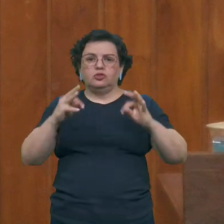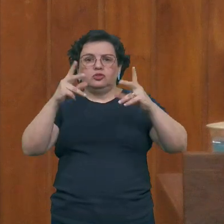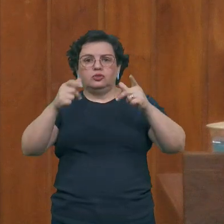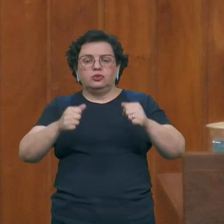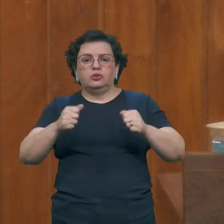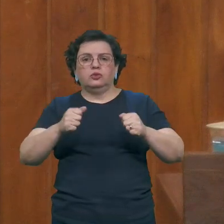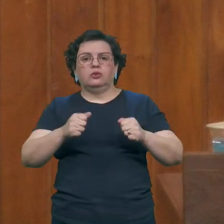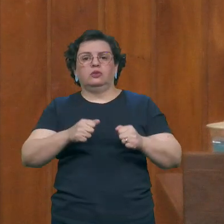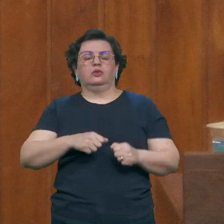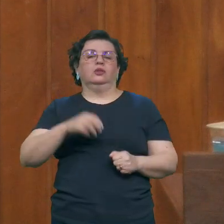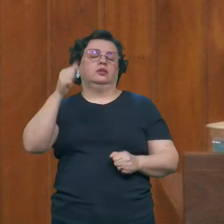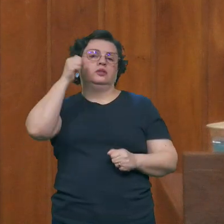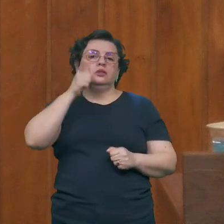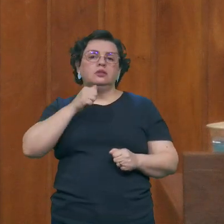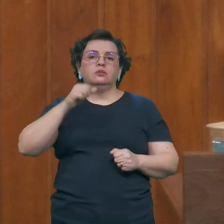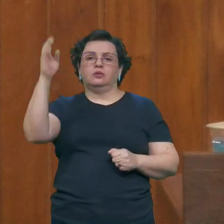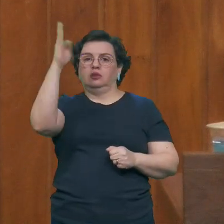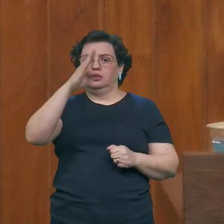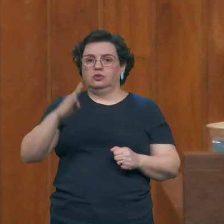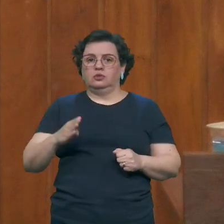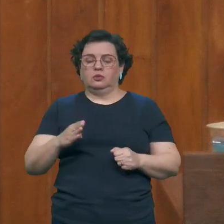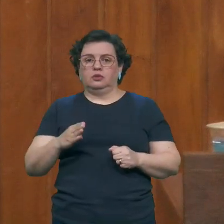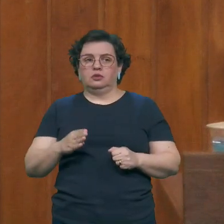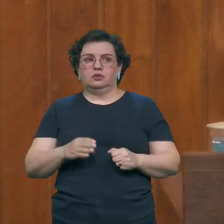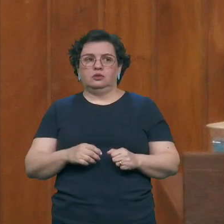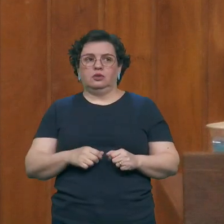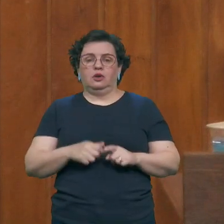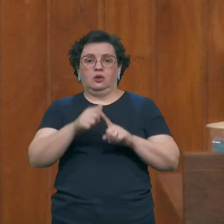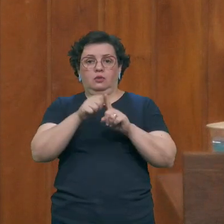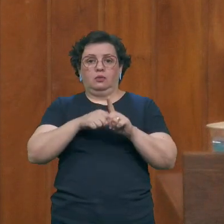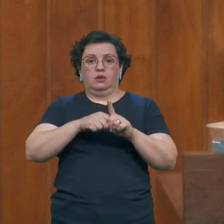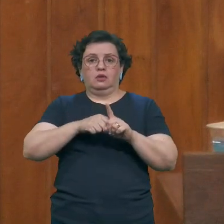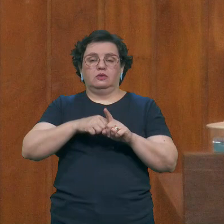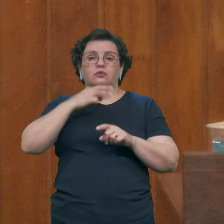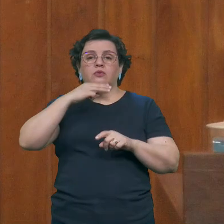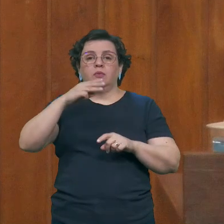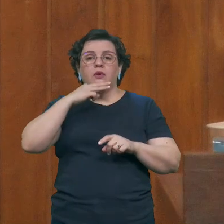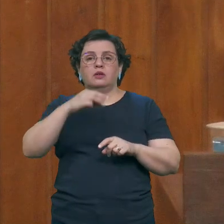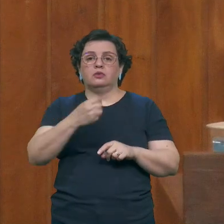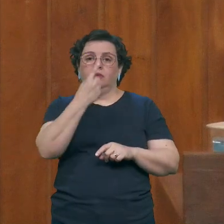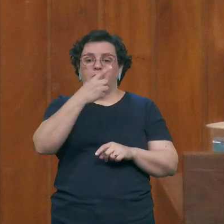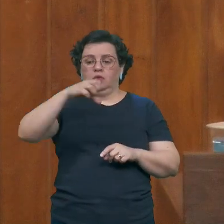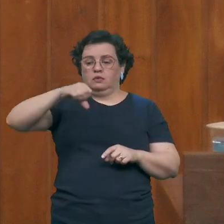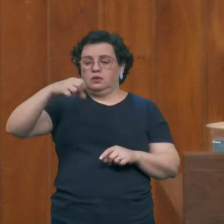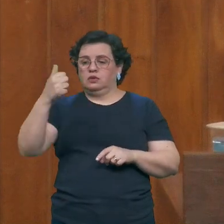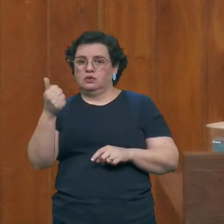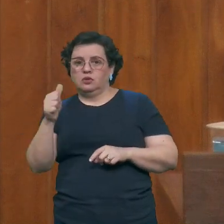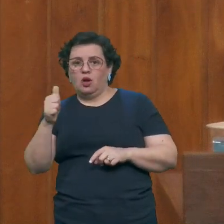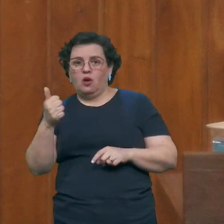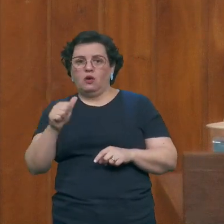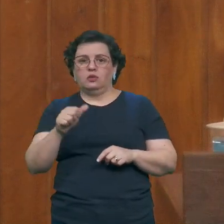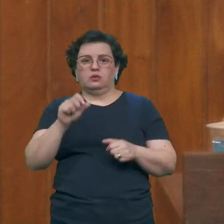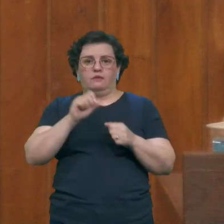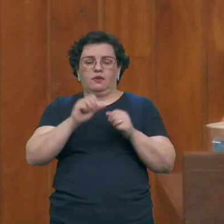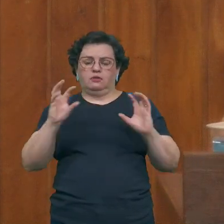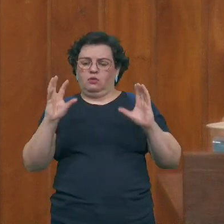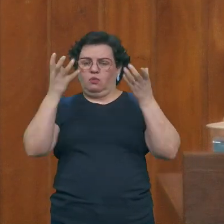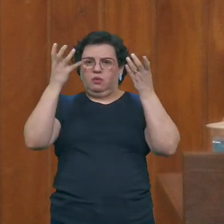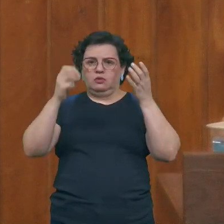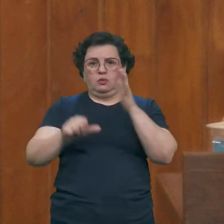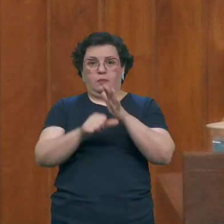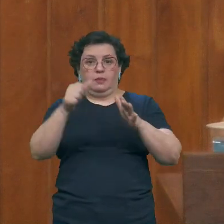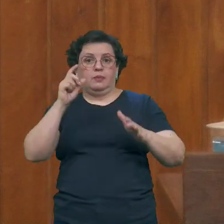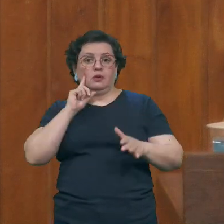Brasil. Em março de 1911, comemorou seu primeiro dia